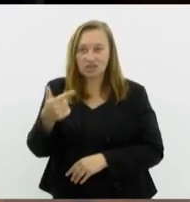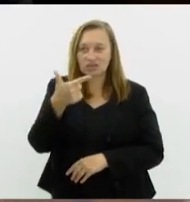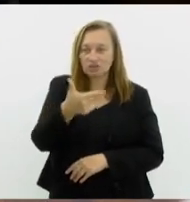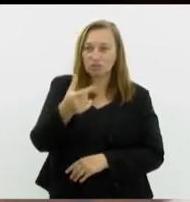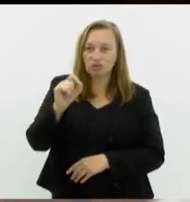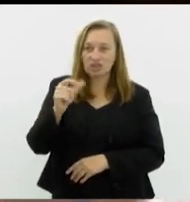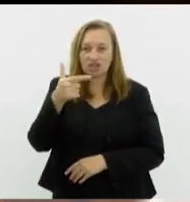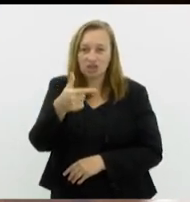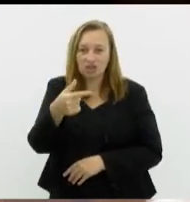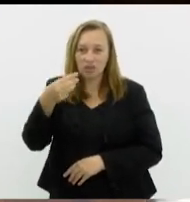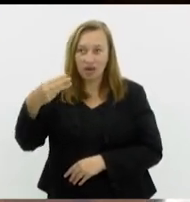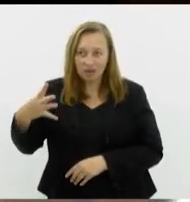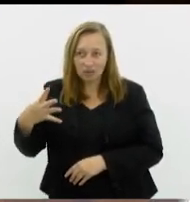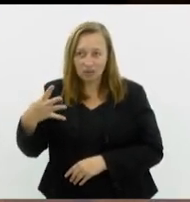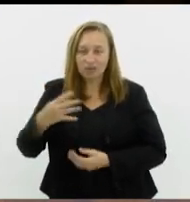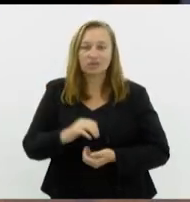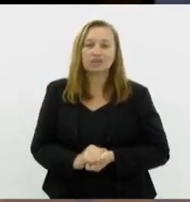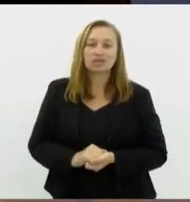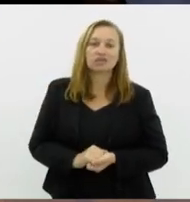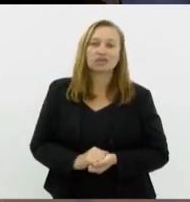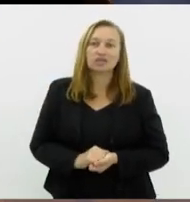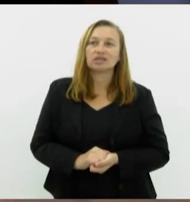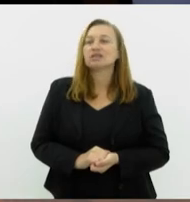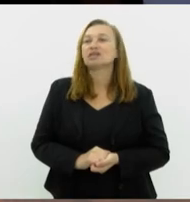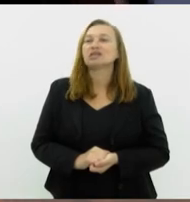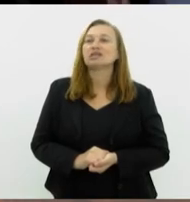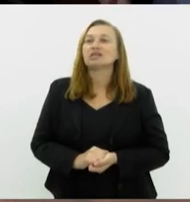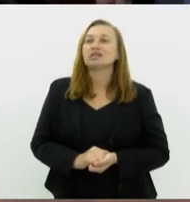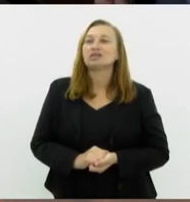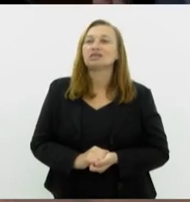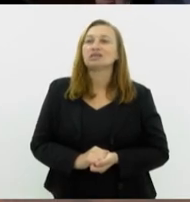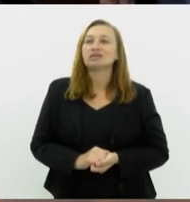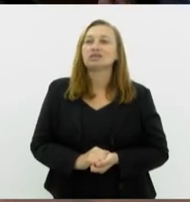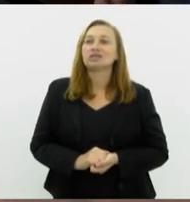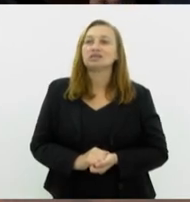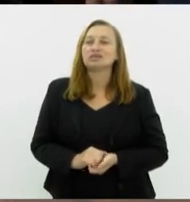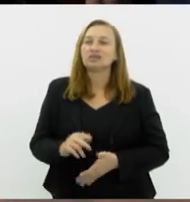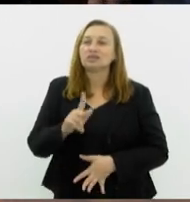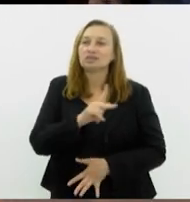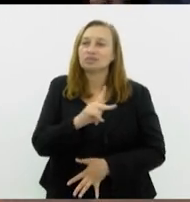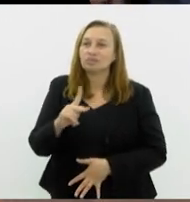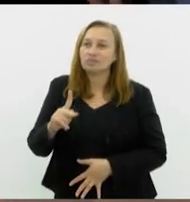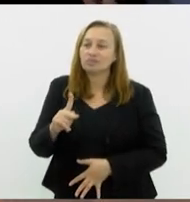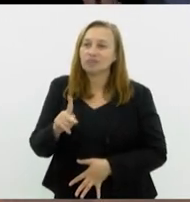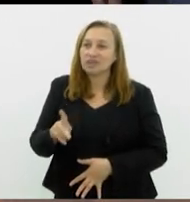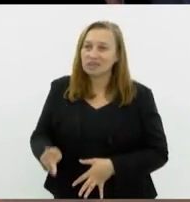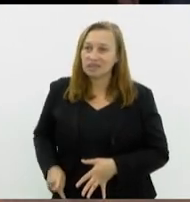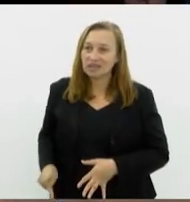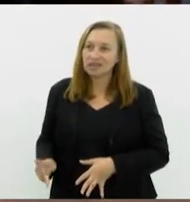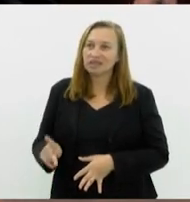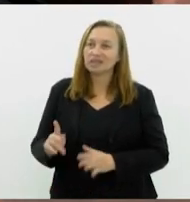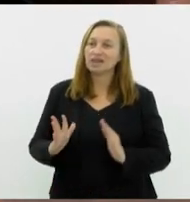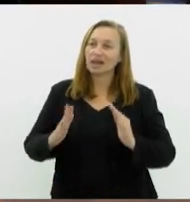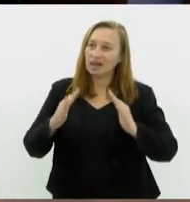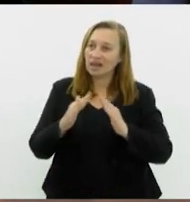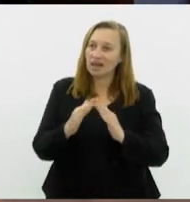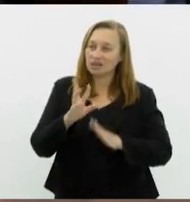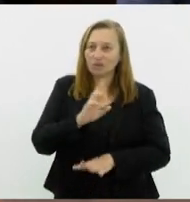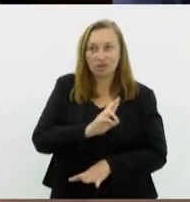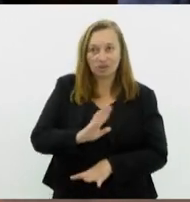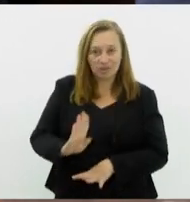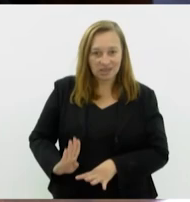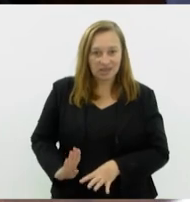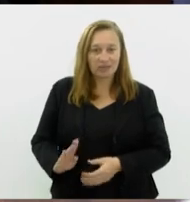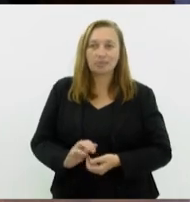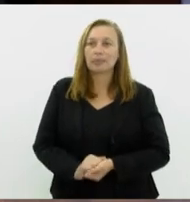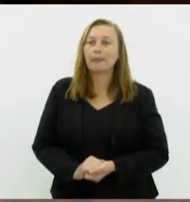27 de 2024, de autoria do presidente dessa casa, Rodrigo